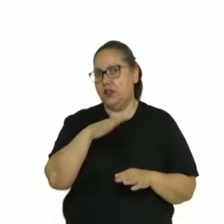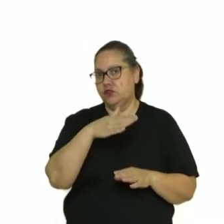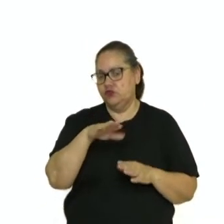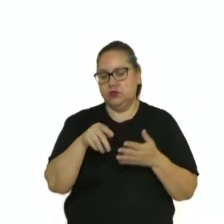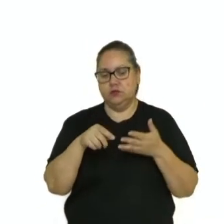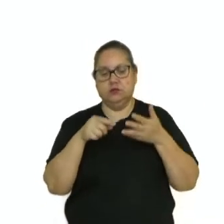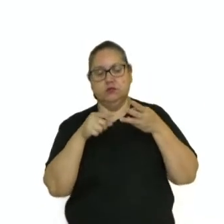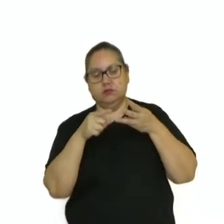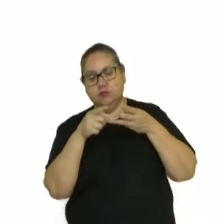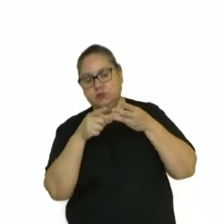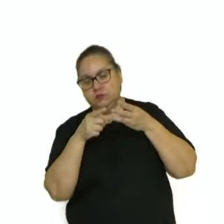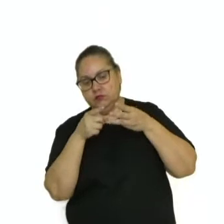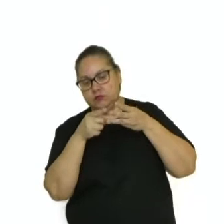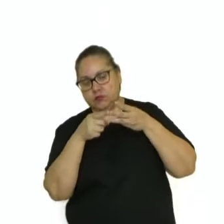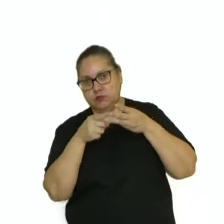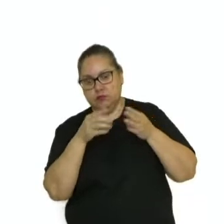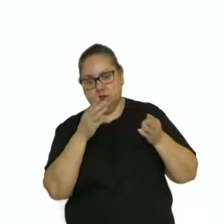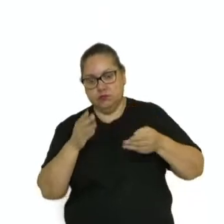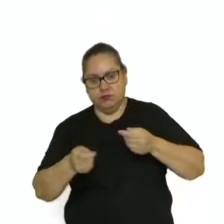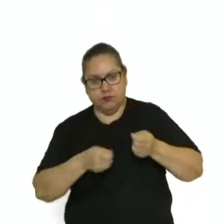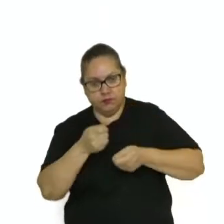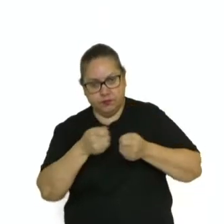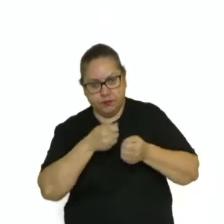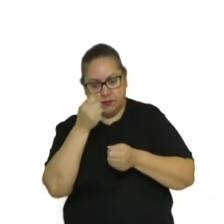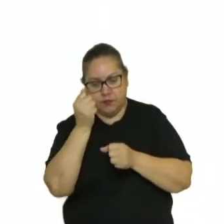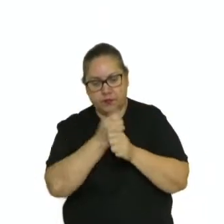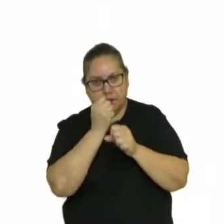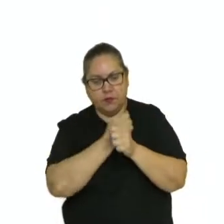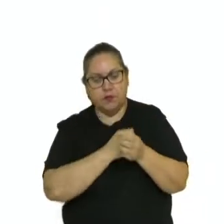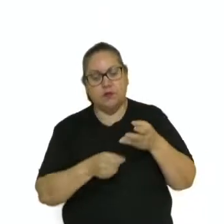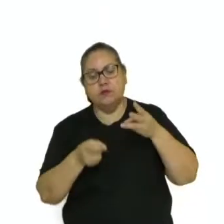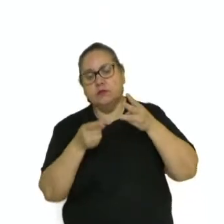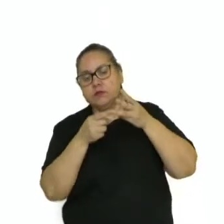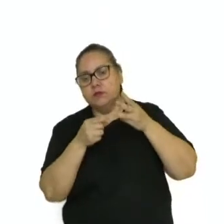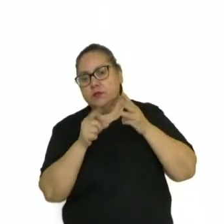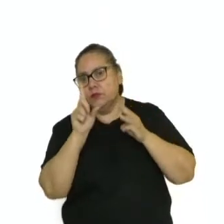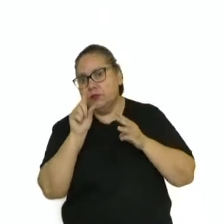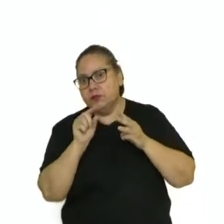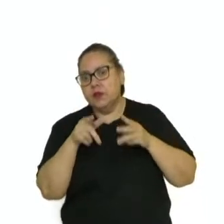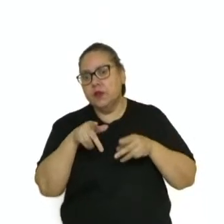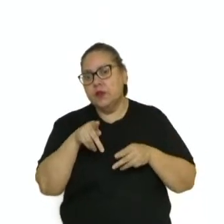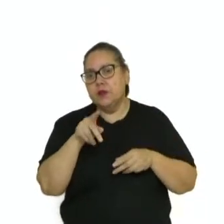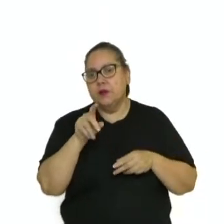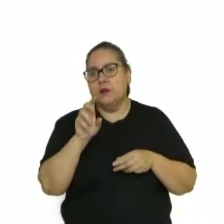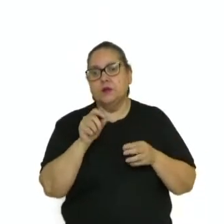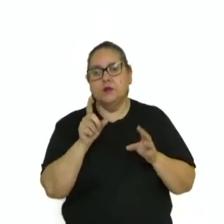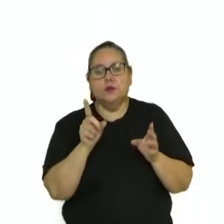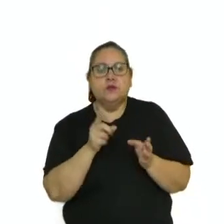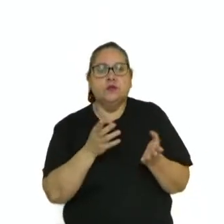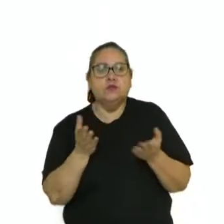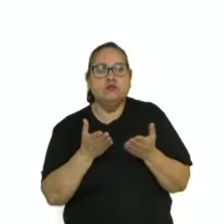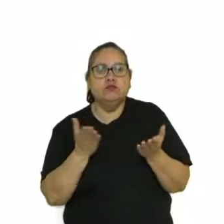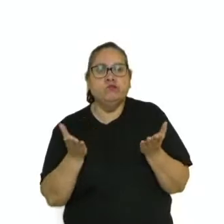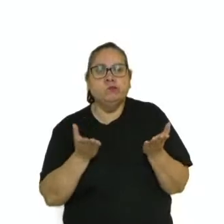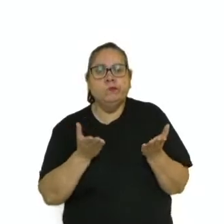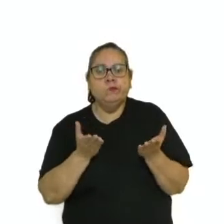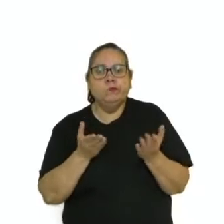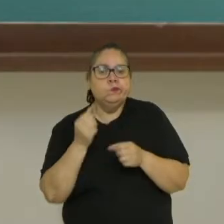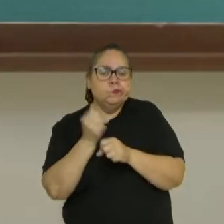com comerciantes e profissionais liberais, e por fim a pequena burguesia, que seriam